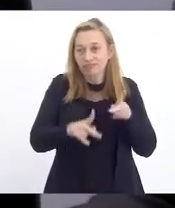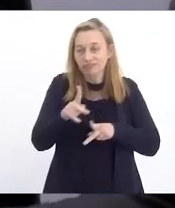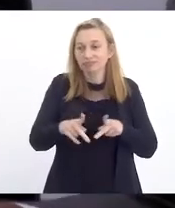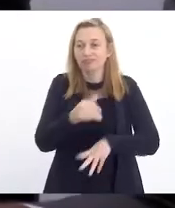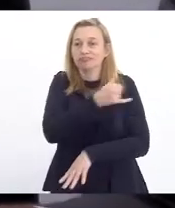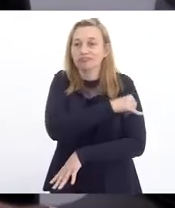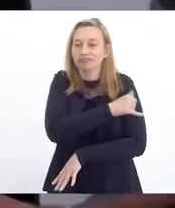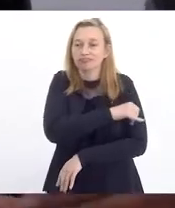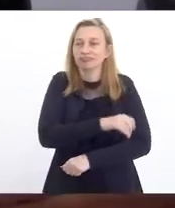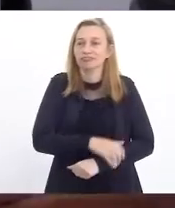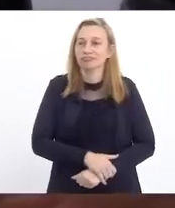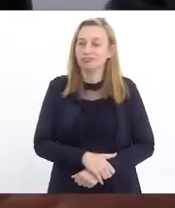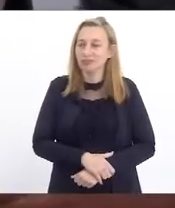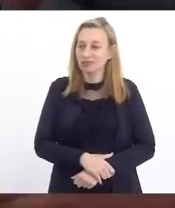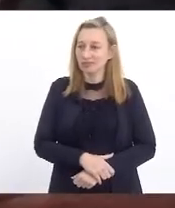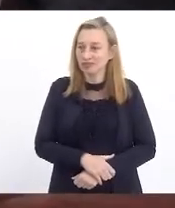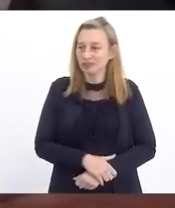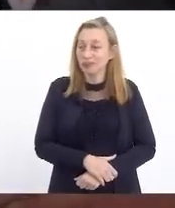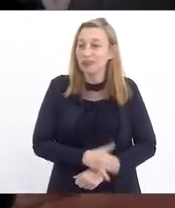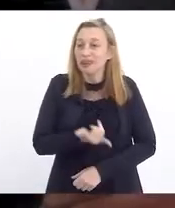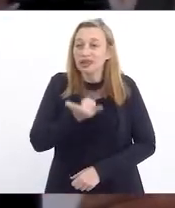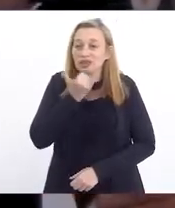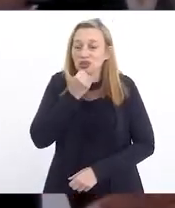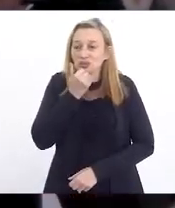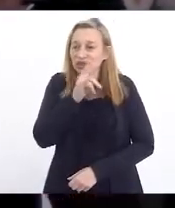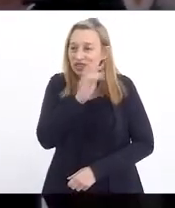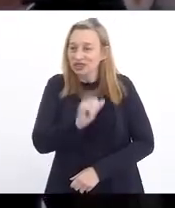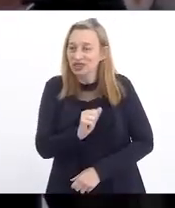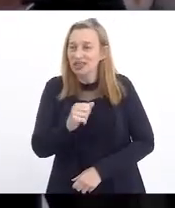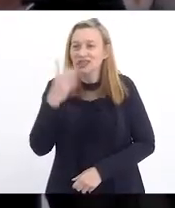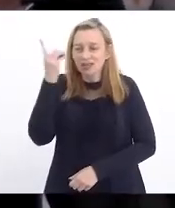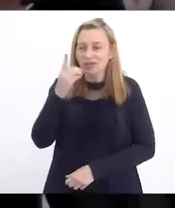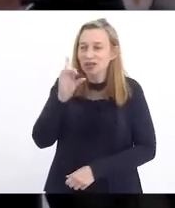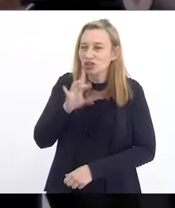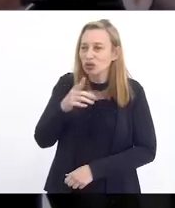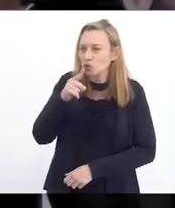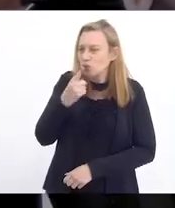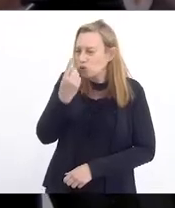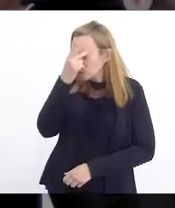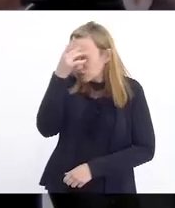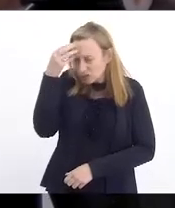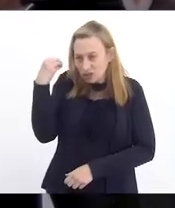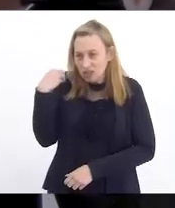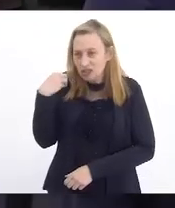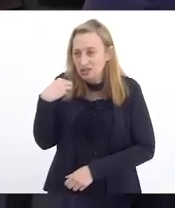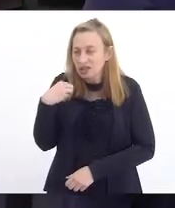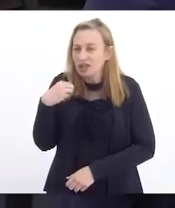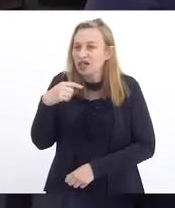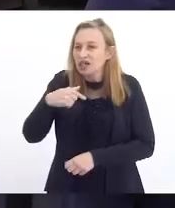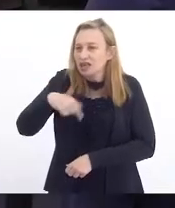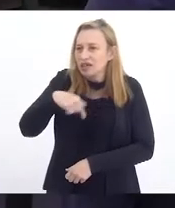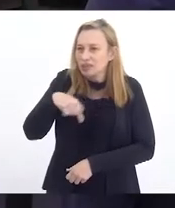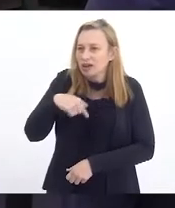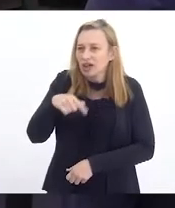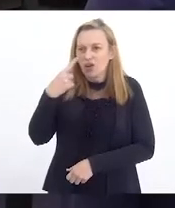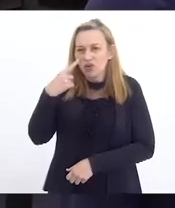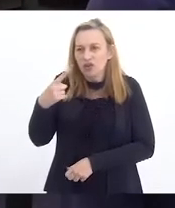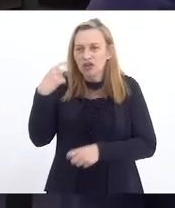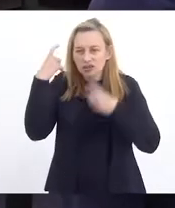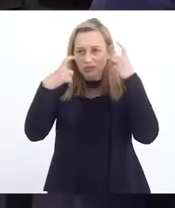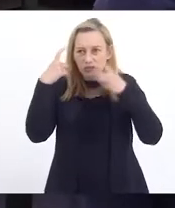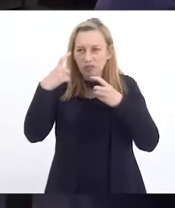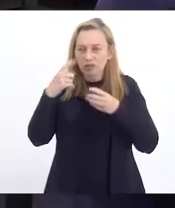região metropolitana do Rio de Janeiro. Desculpa, Gisela. Deputado Lucio, só um ponto que eu esqueci. Sobre as ETs de queimados, que eu vi que a senhora se preocupou e